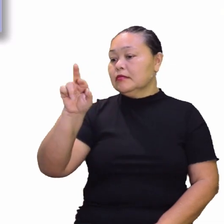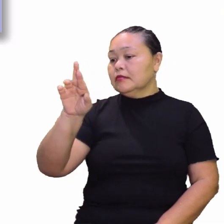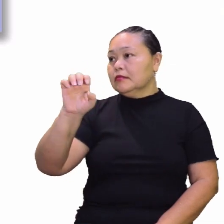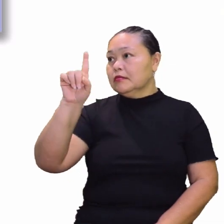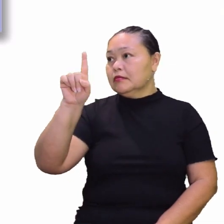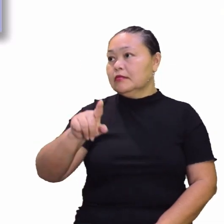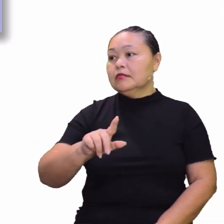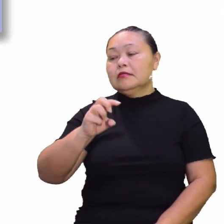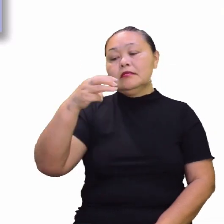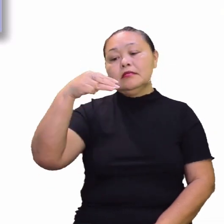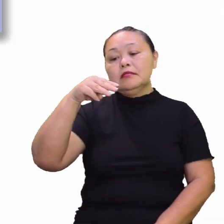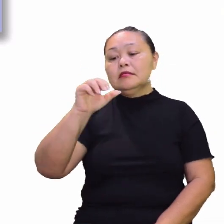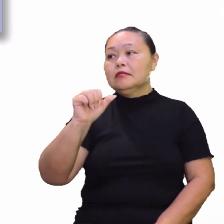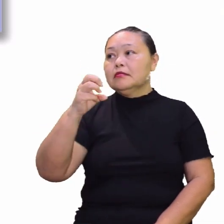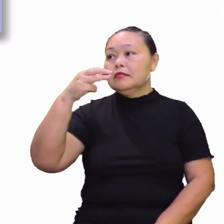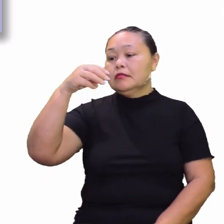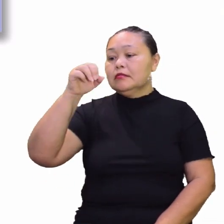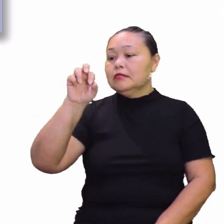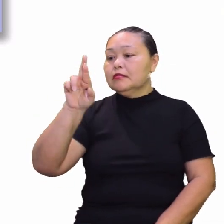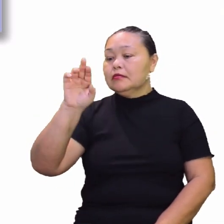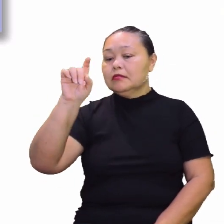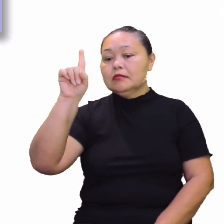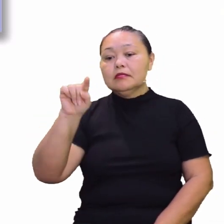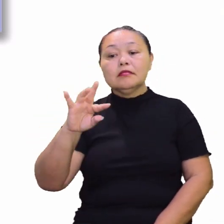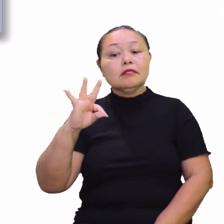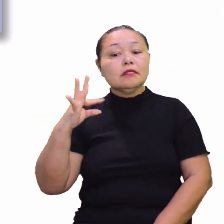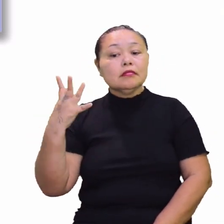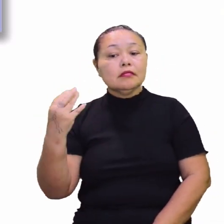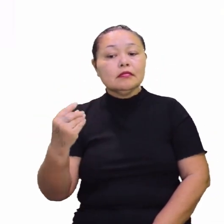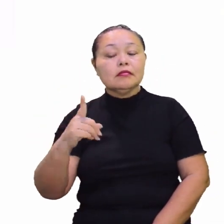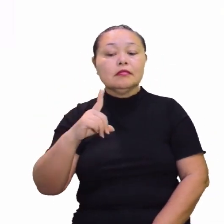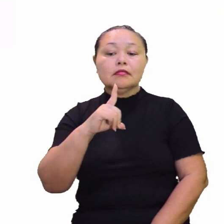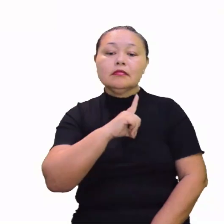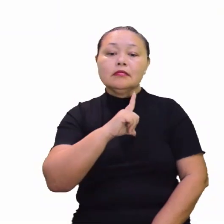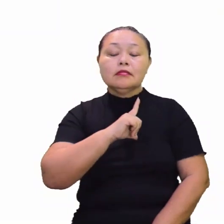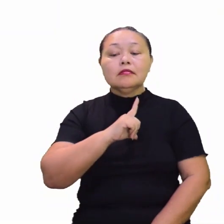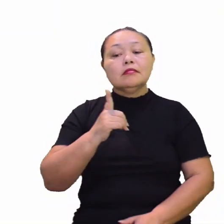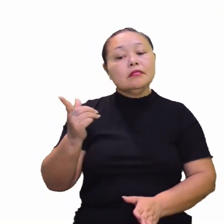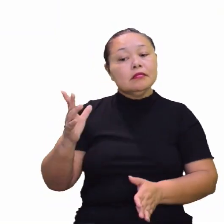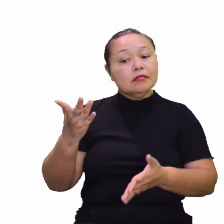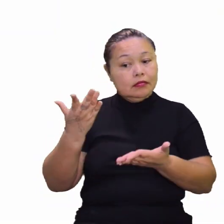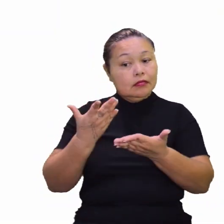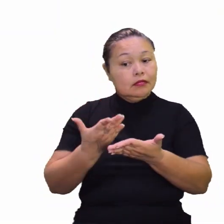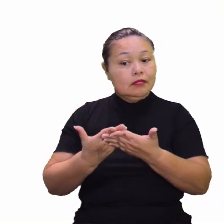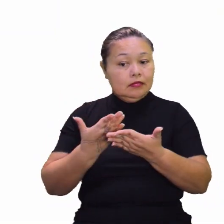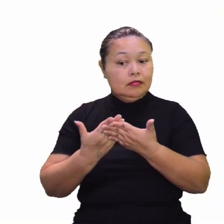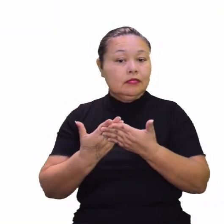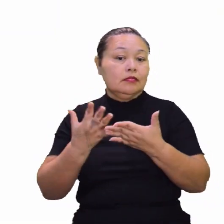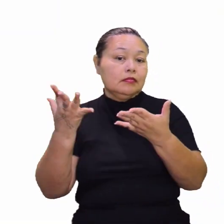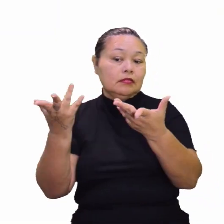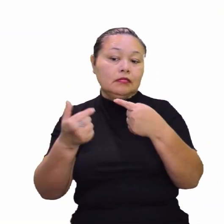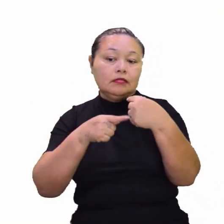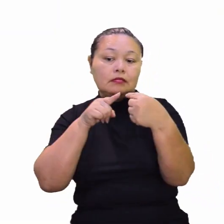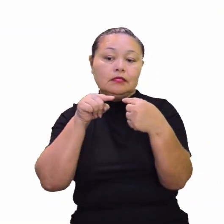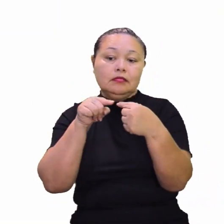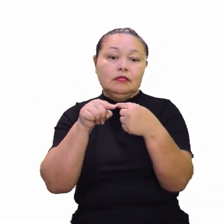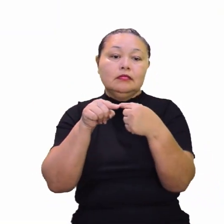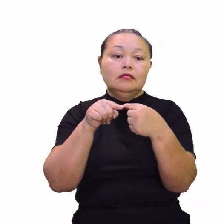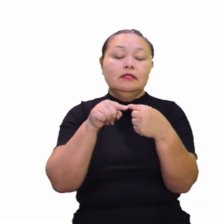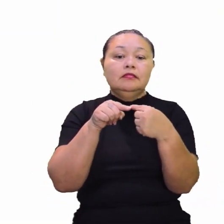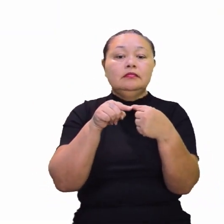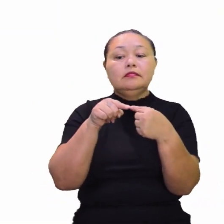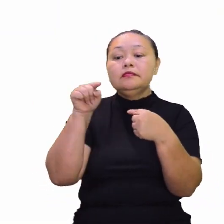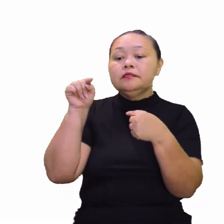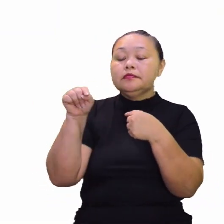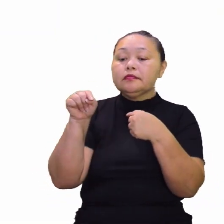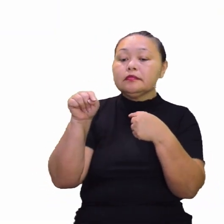Guaporé-Mamoré. Como toda aula, nós também temos uma habilidade na aula de hoje,